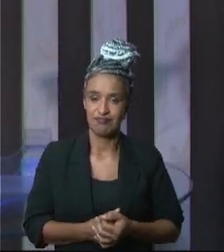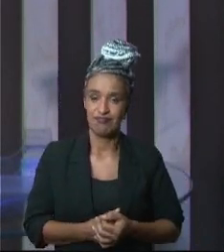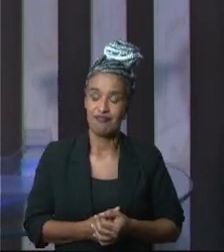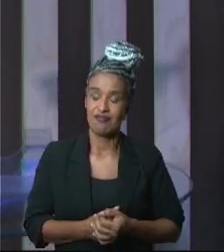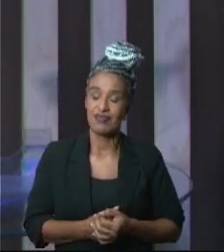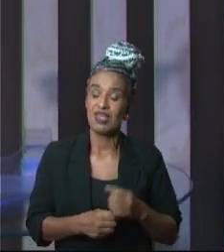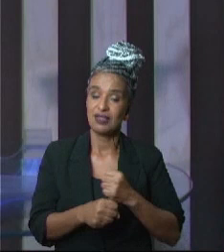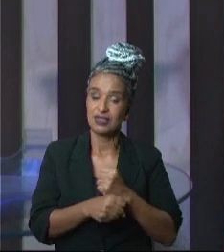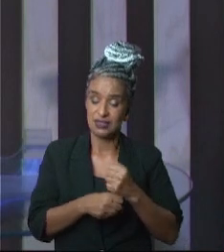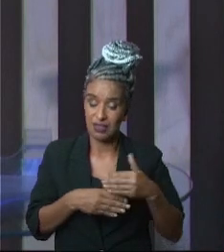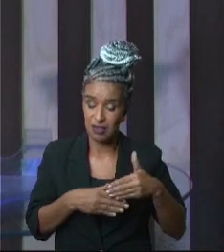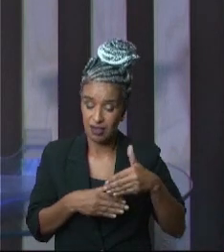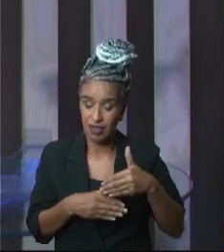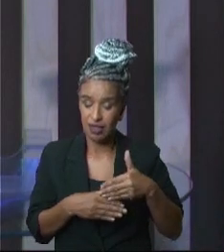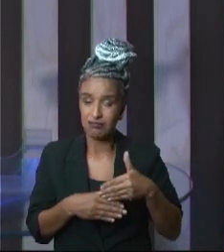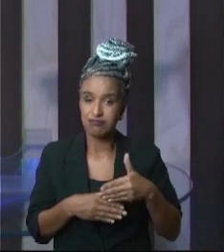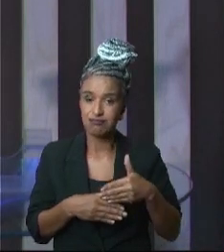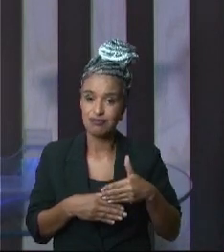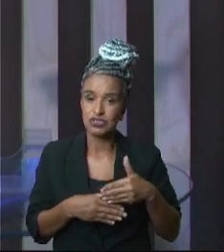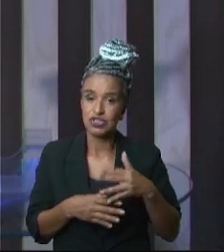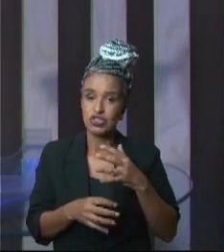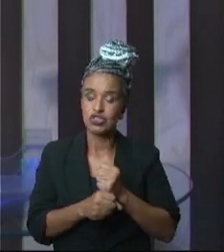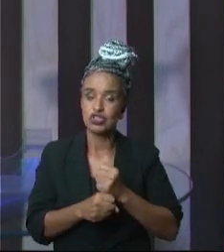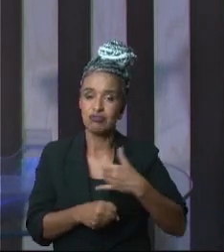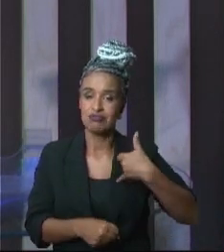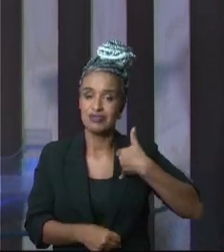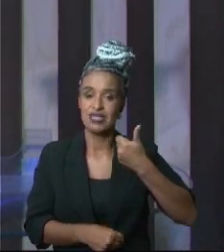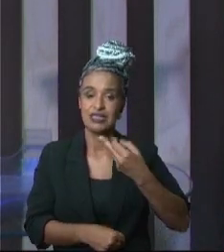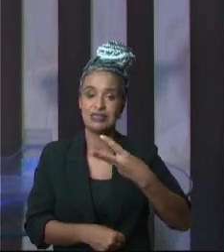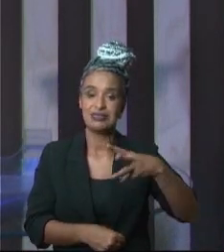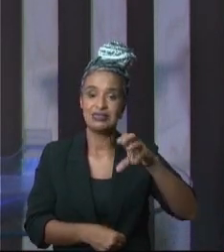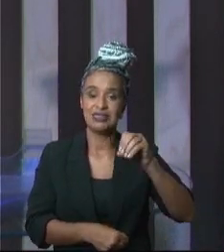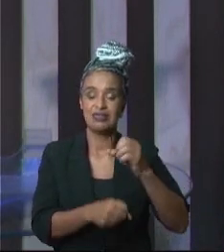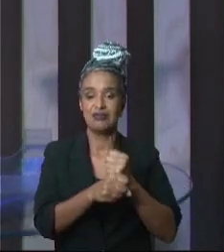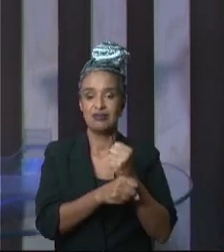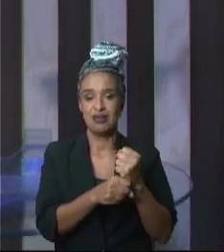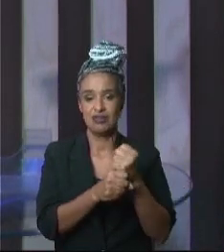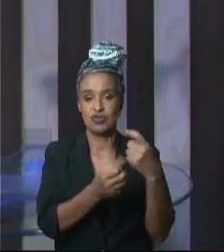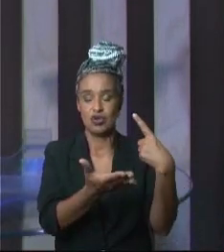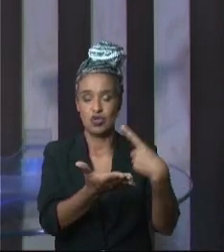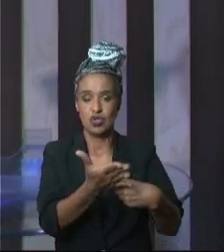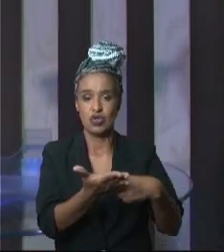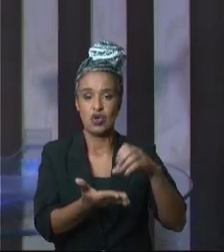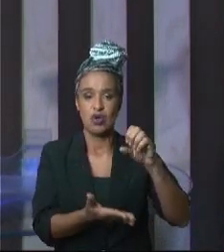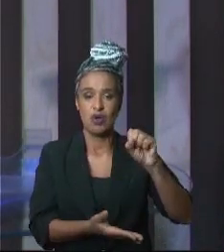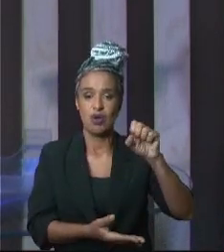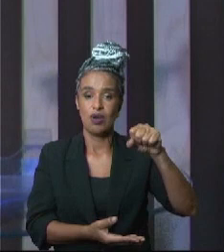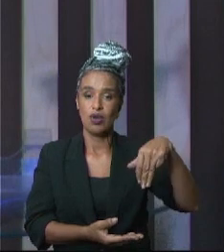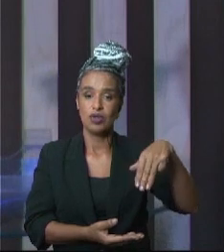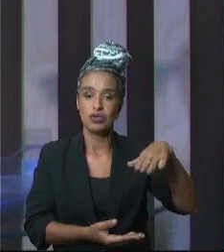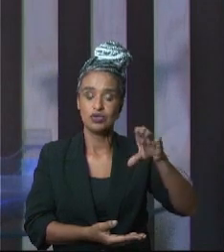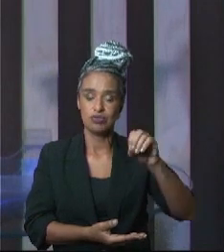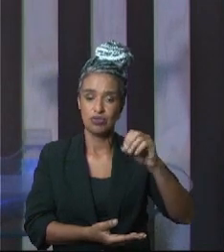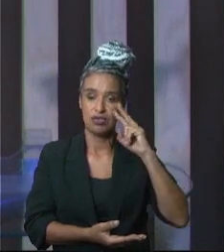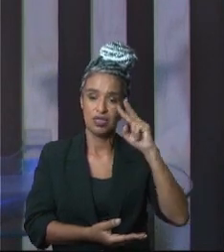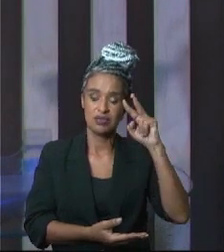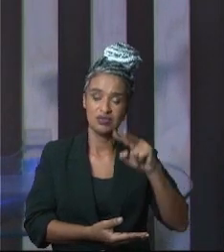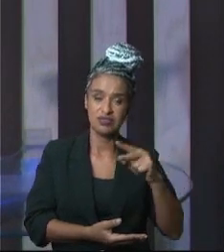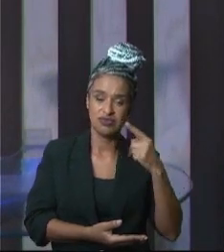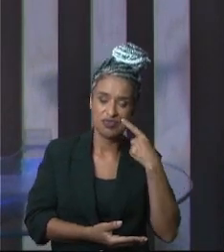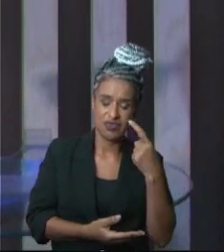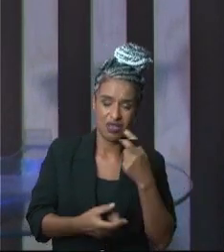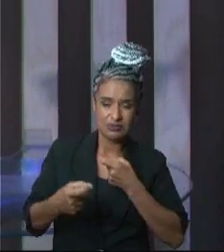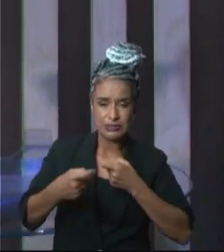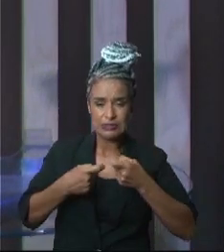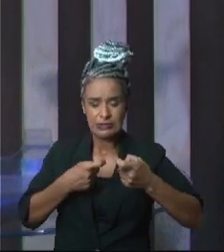Esse ano também faz 30 anos do aniversário dos acordos de Oslo. E o que a gente vê é uma escalada